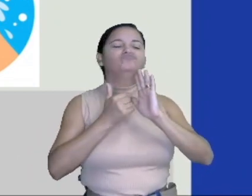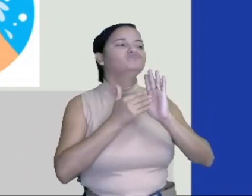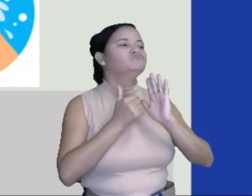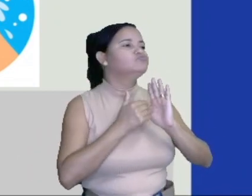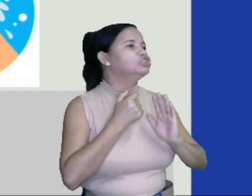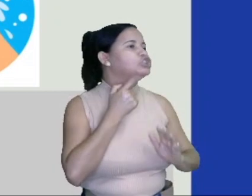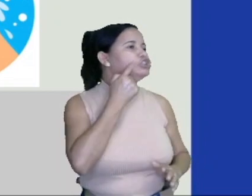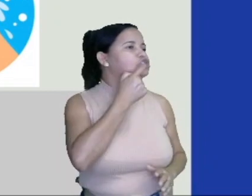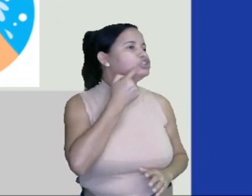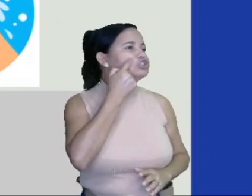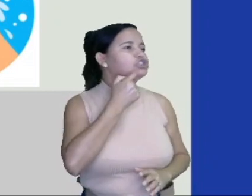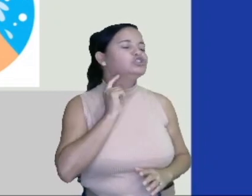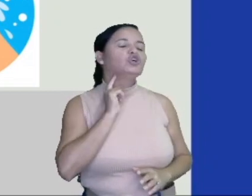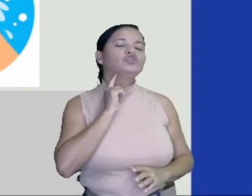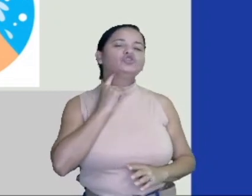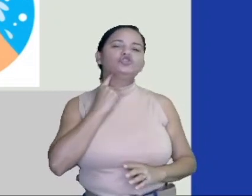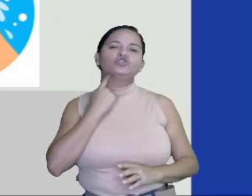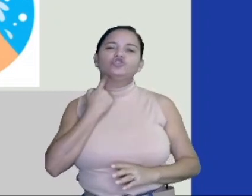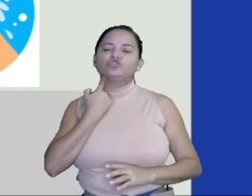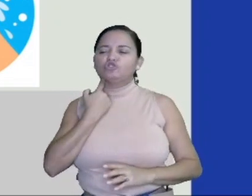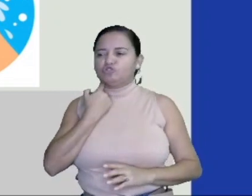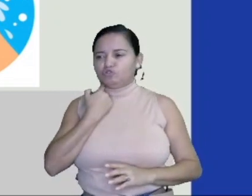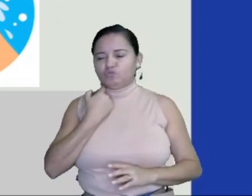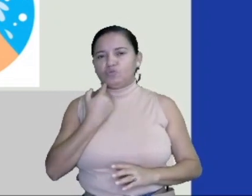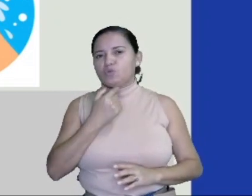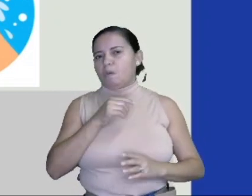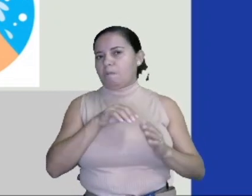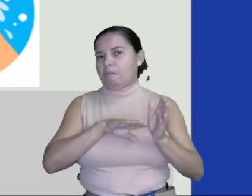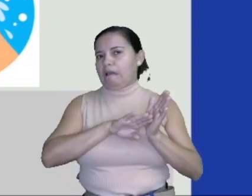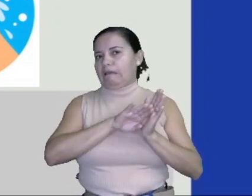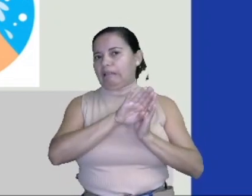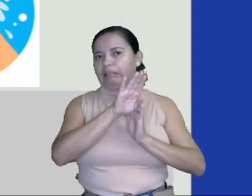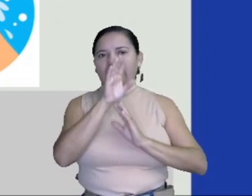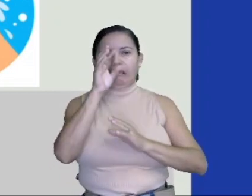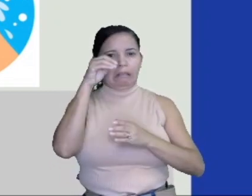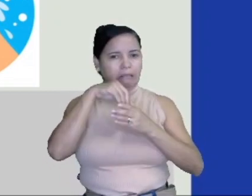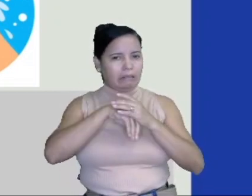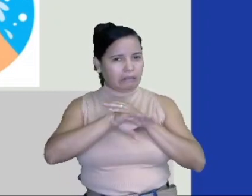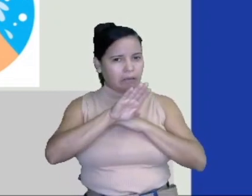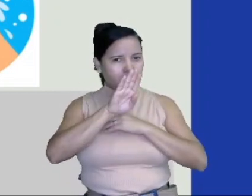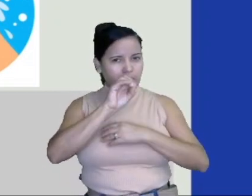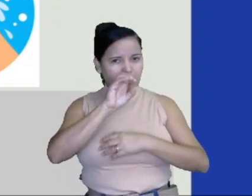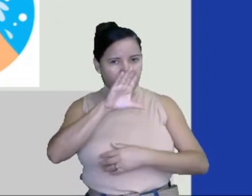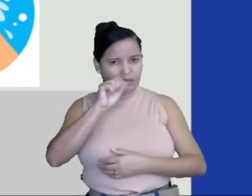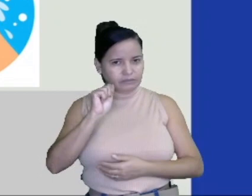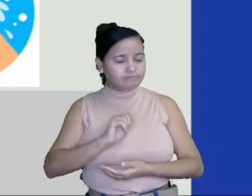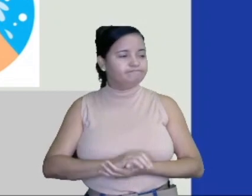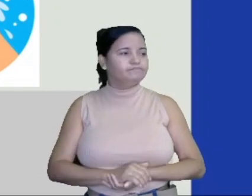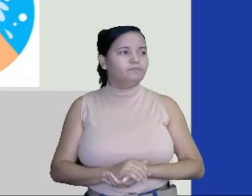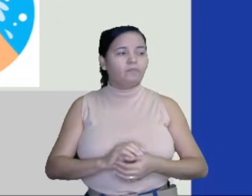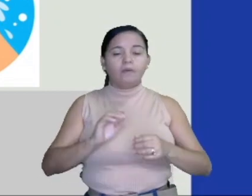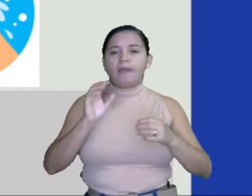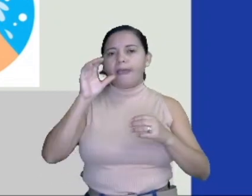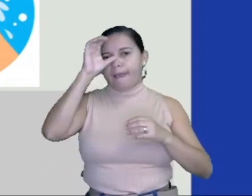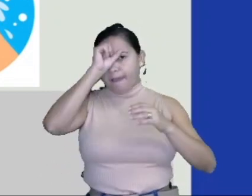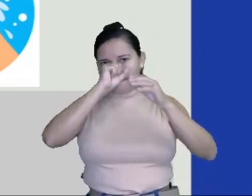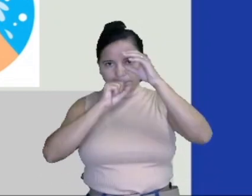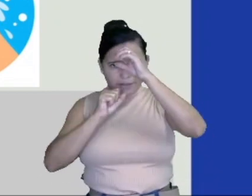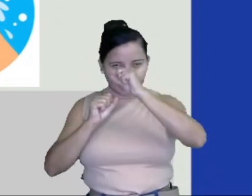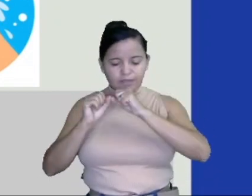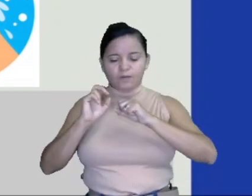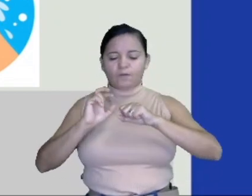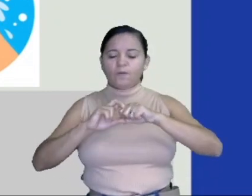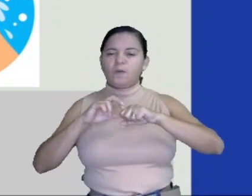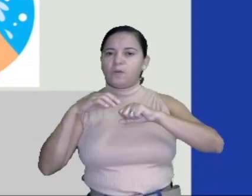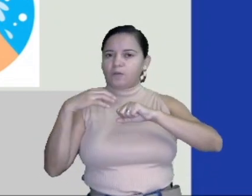as sujeirinhas que podem causar placas e bactérias em nossa boca. Aprendemos sobre o coronavírus, como